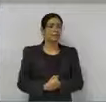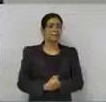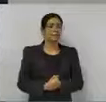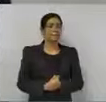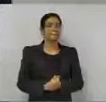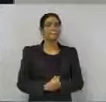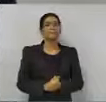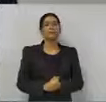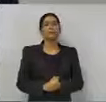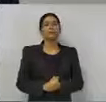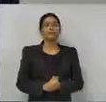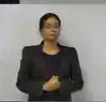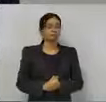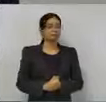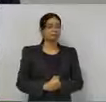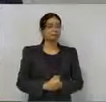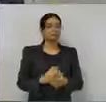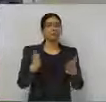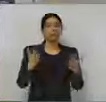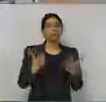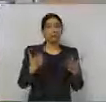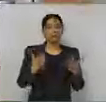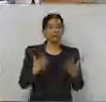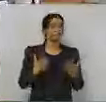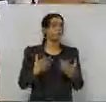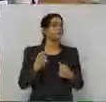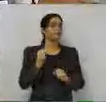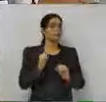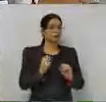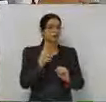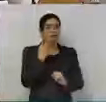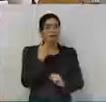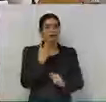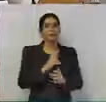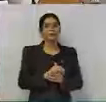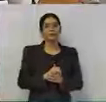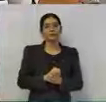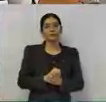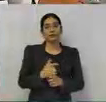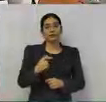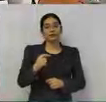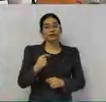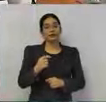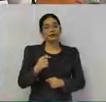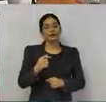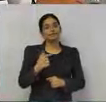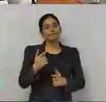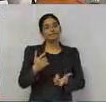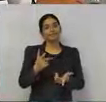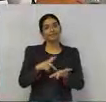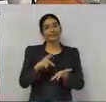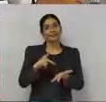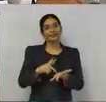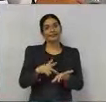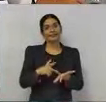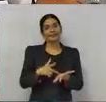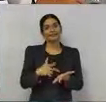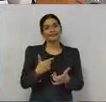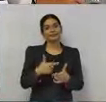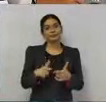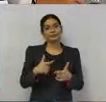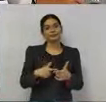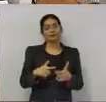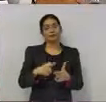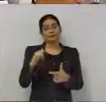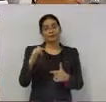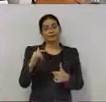Doutor De Angelis, passo a palavra para o senhor. Eu percebo que o pessoal está um pouco traumatizado por causa dos buracos de Belém, né? Mas isso vai passar,